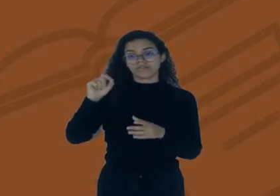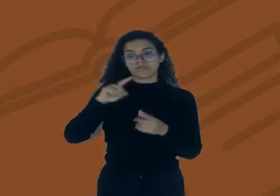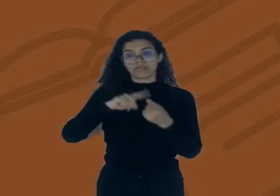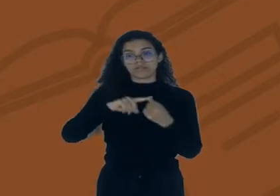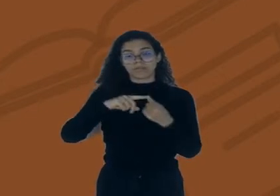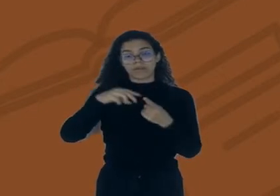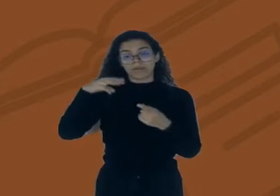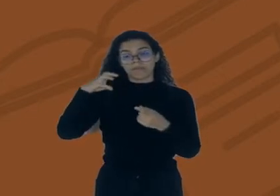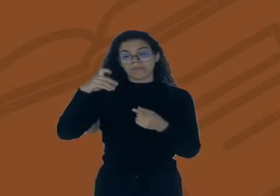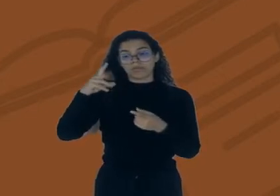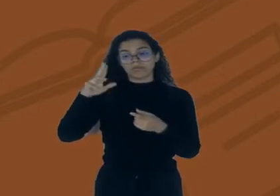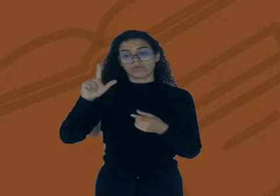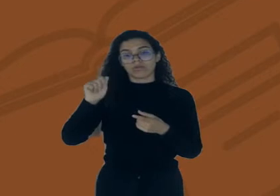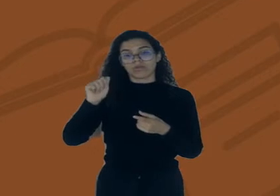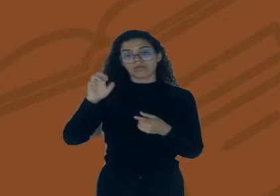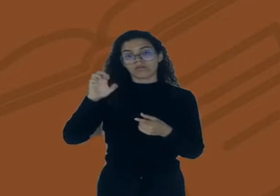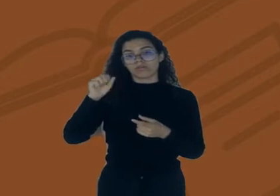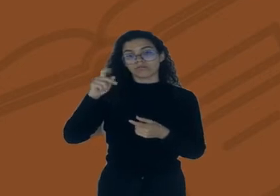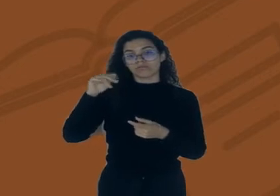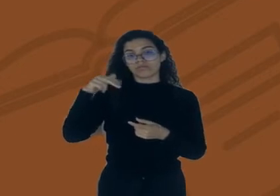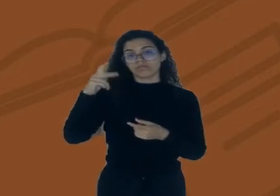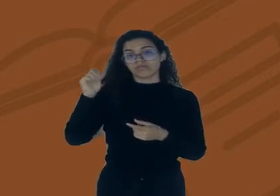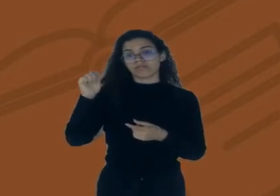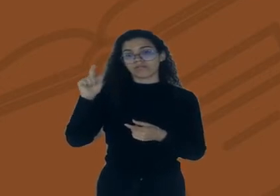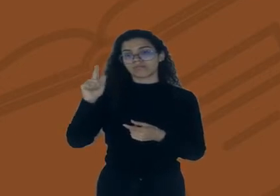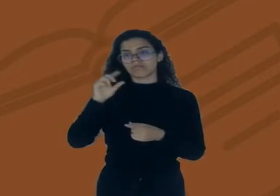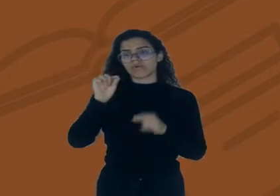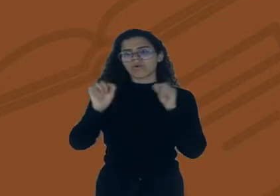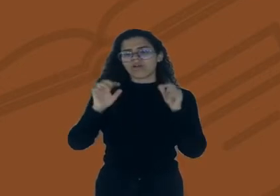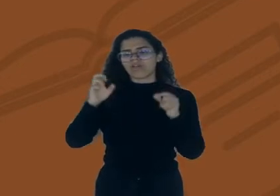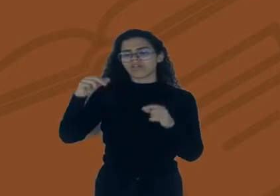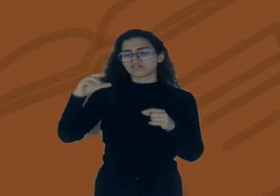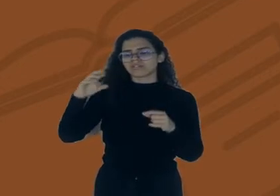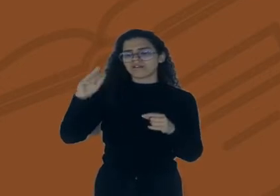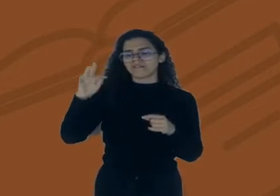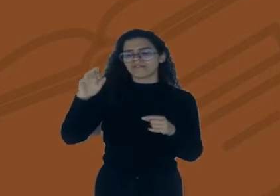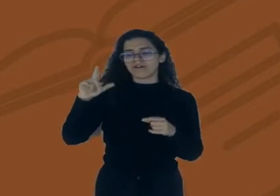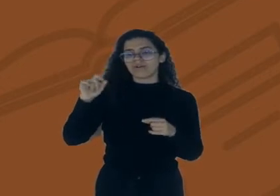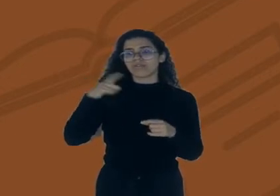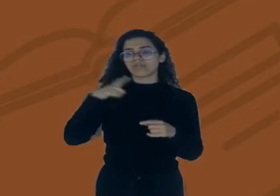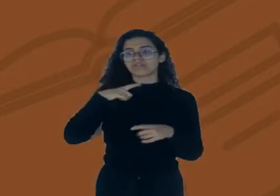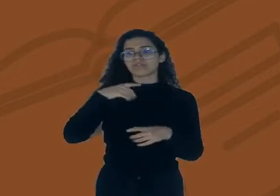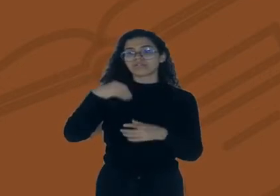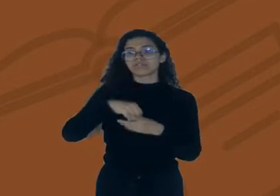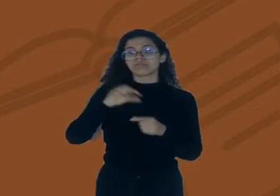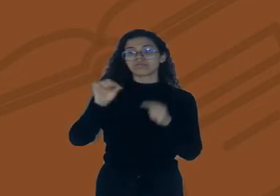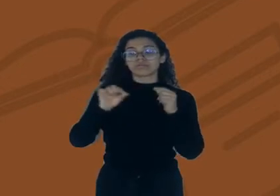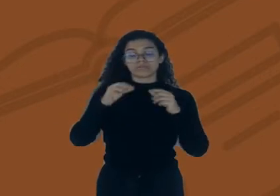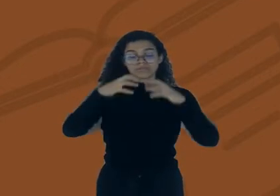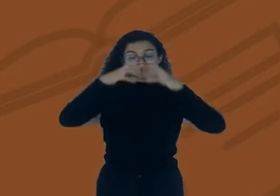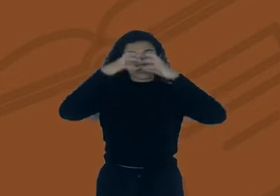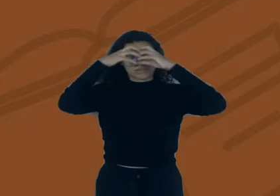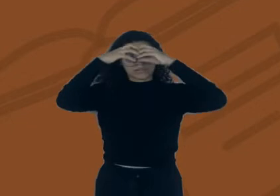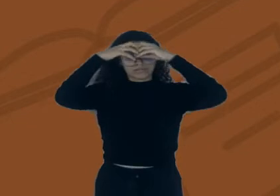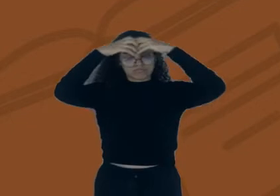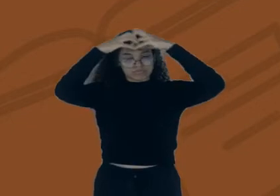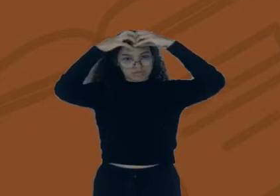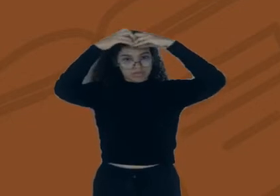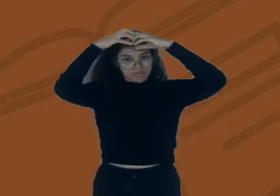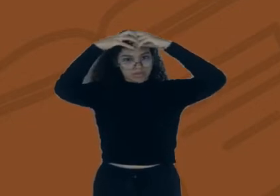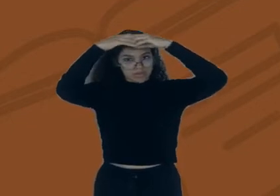Ô, professor, o que é que tem aí no encéfalo? Nós temos aí o nosso cérebro, nós temos